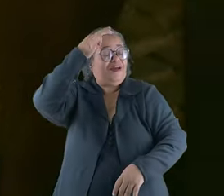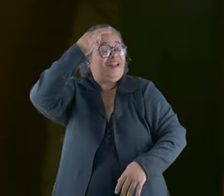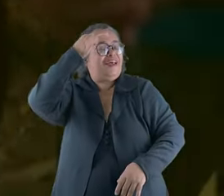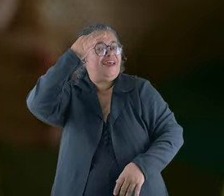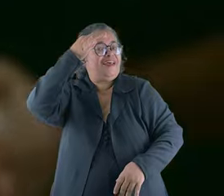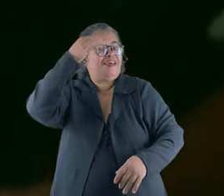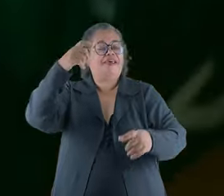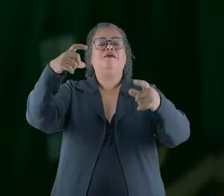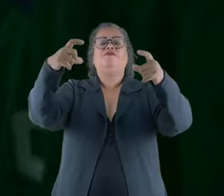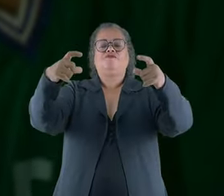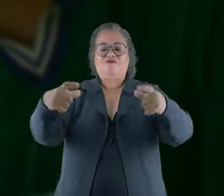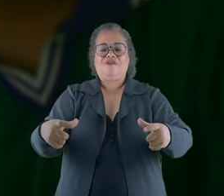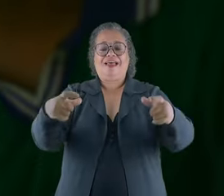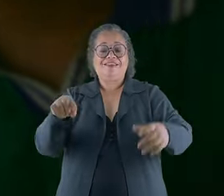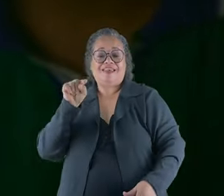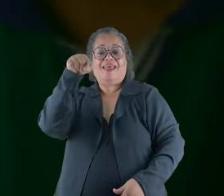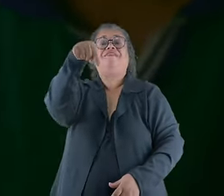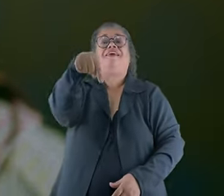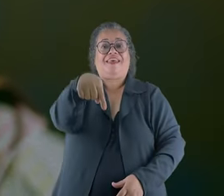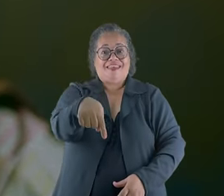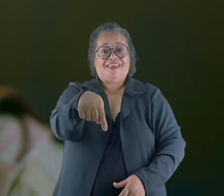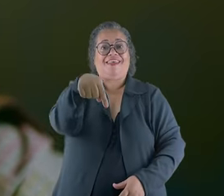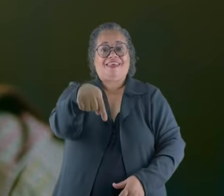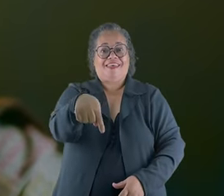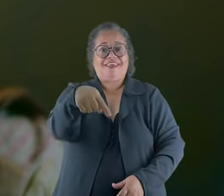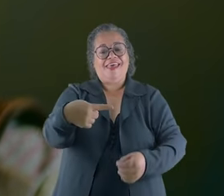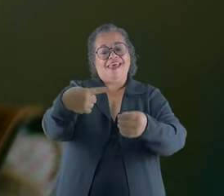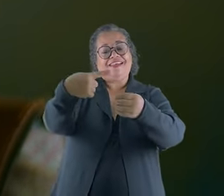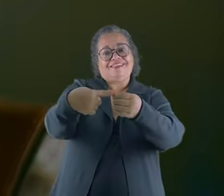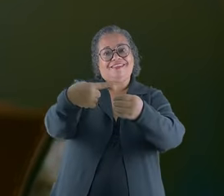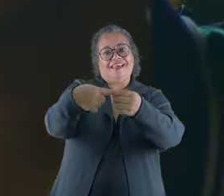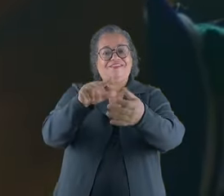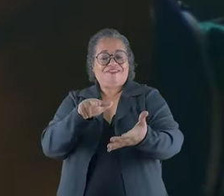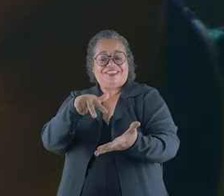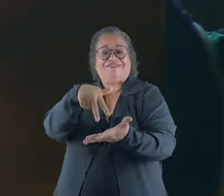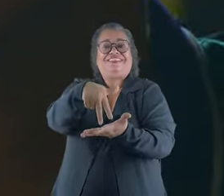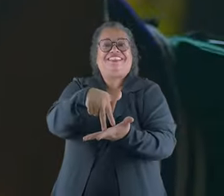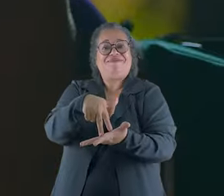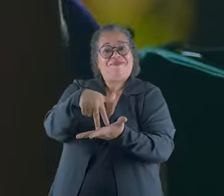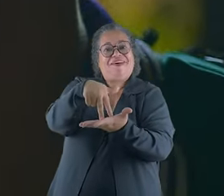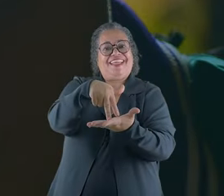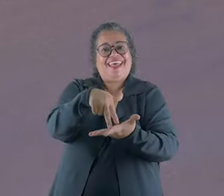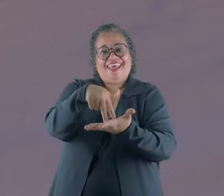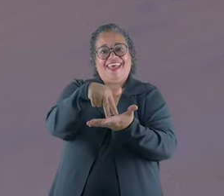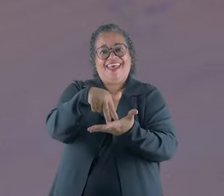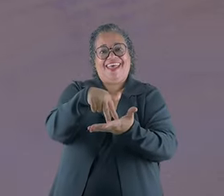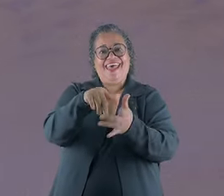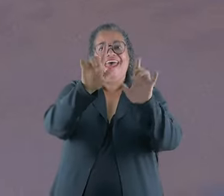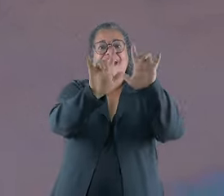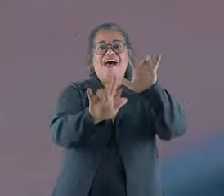é agora. O lugar certo é aqui. É a cidade onde você